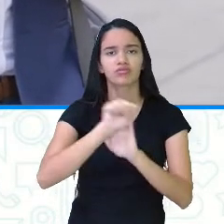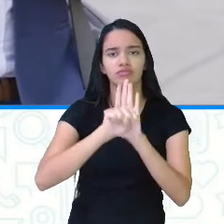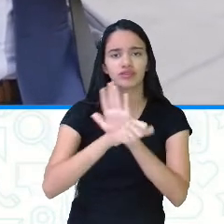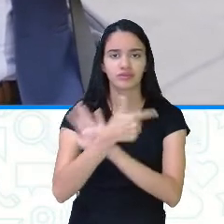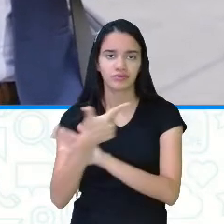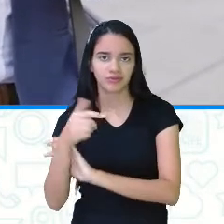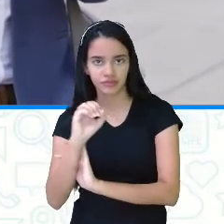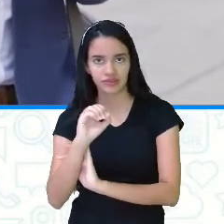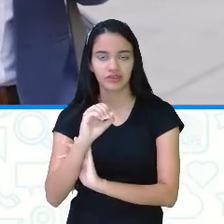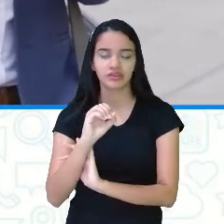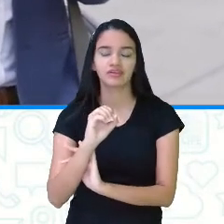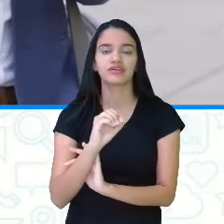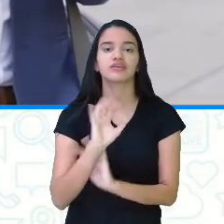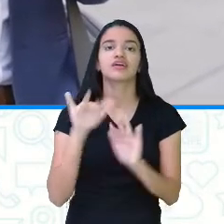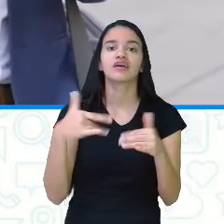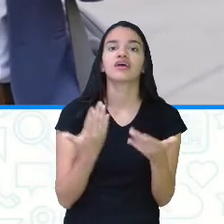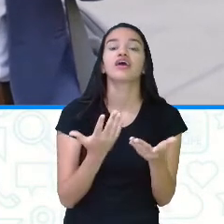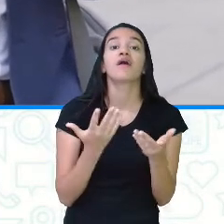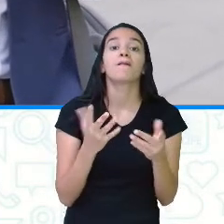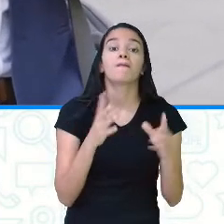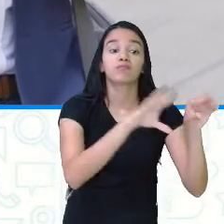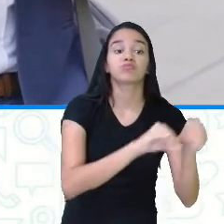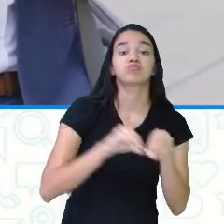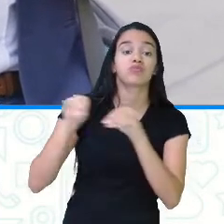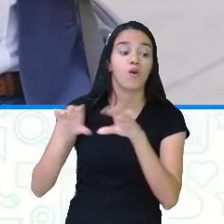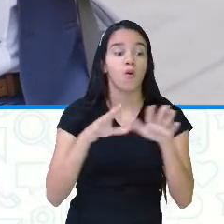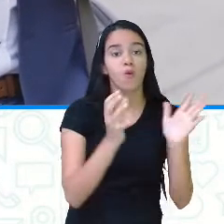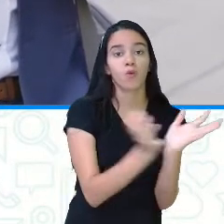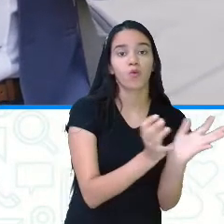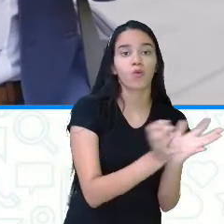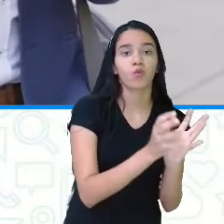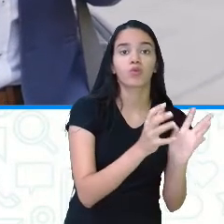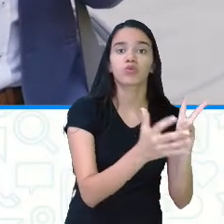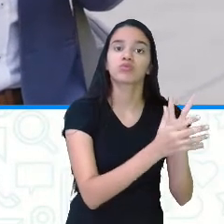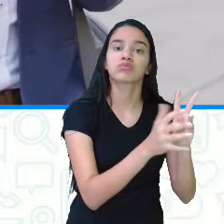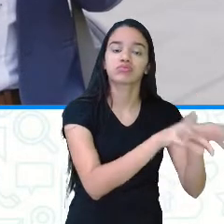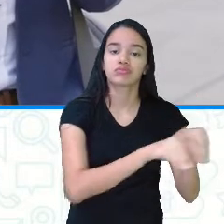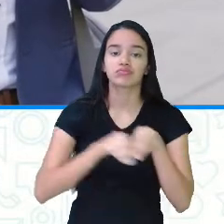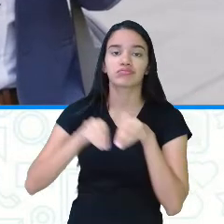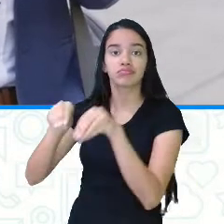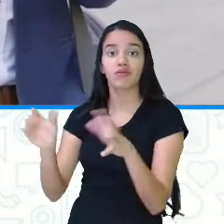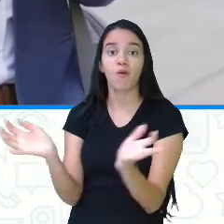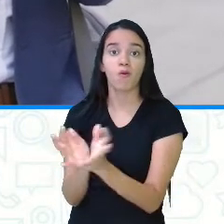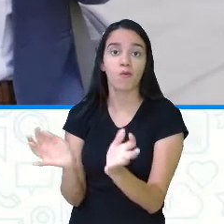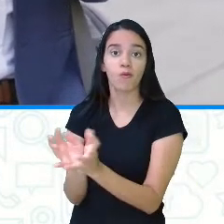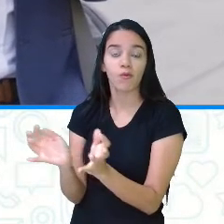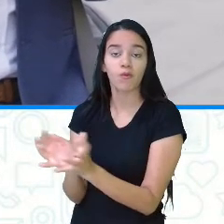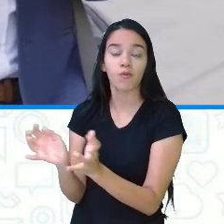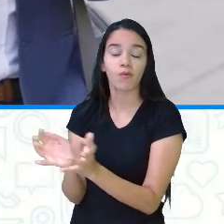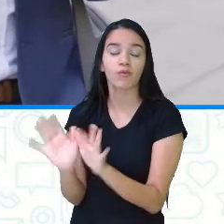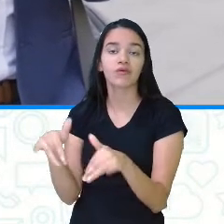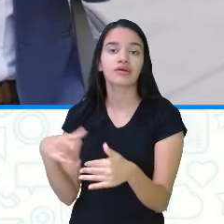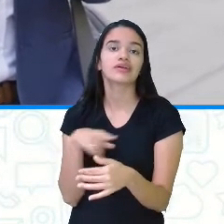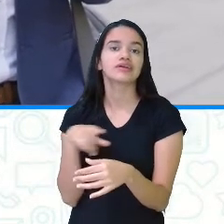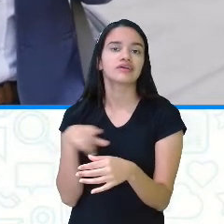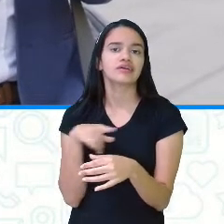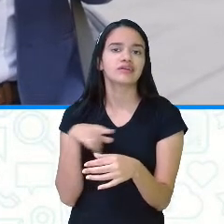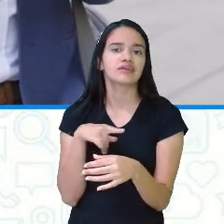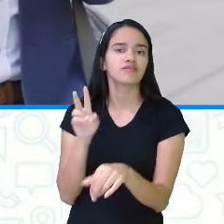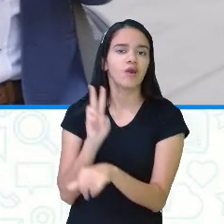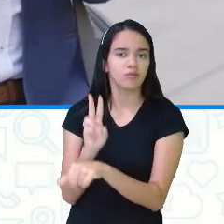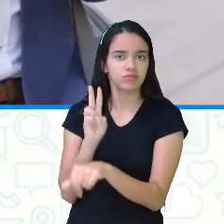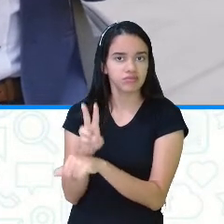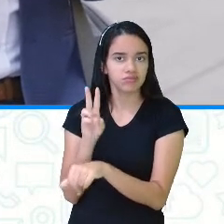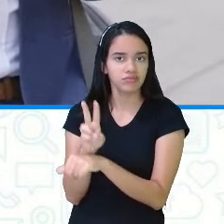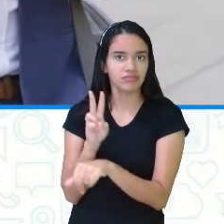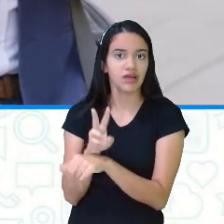XX, com a acentuação da migração indígena às cidades brasileiras, aldeias urbanas foram inauguradas para acolher a